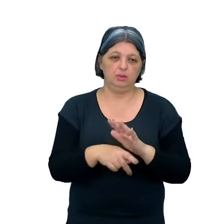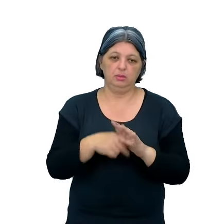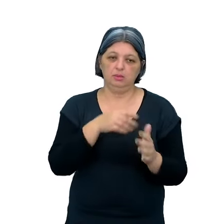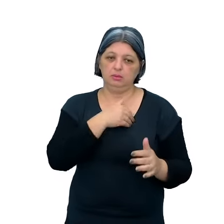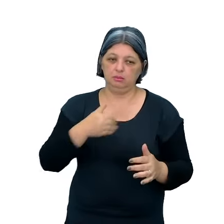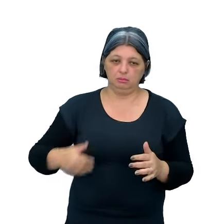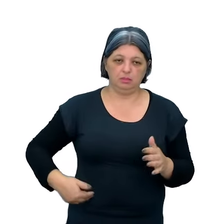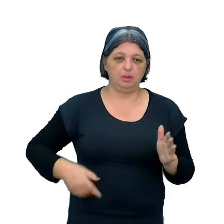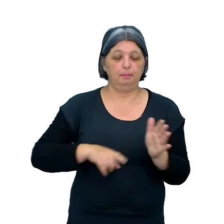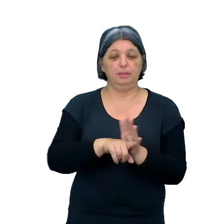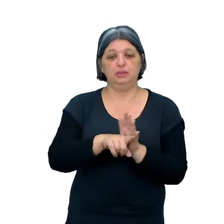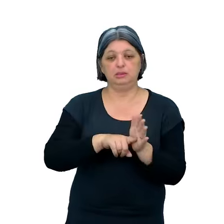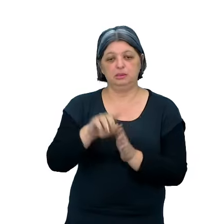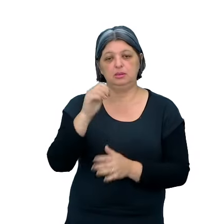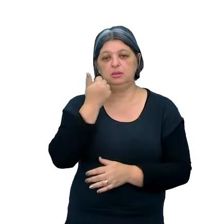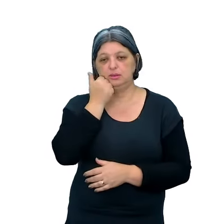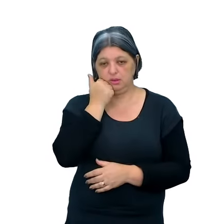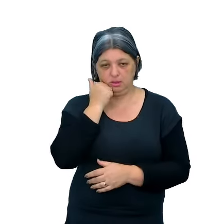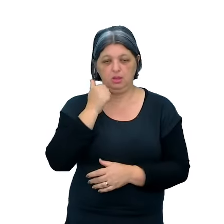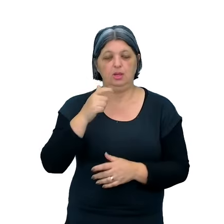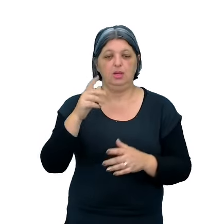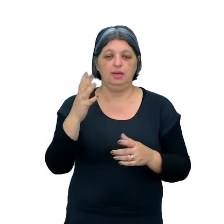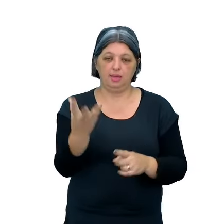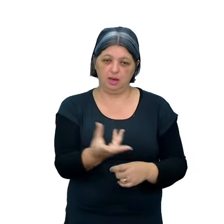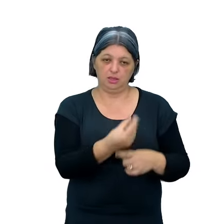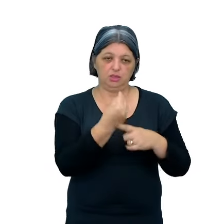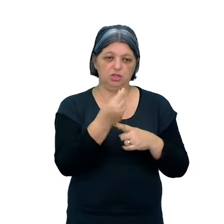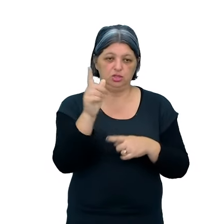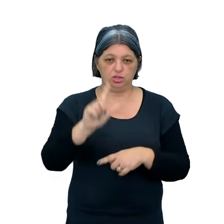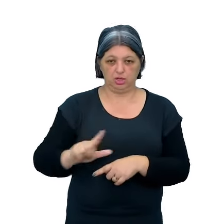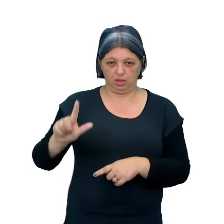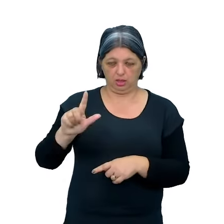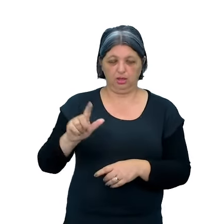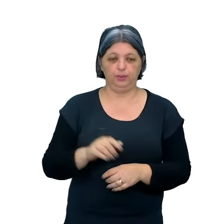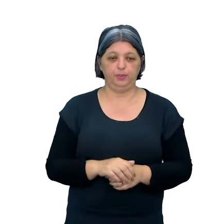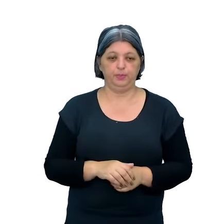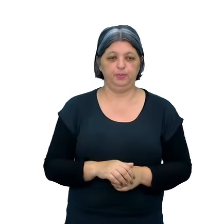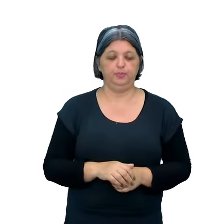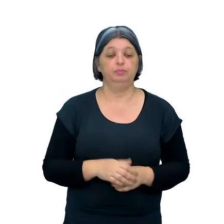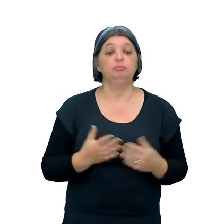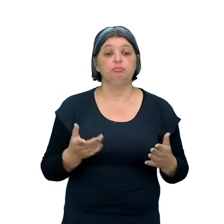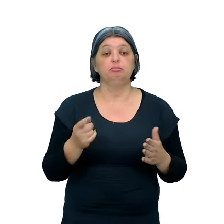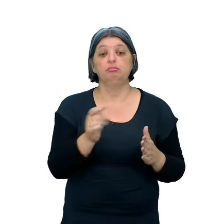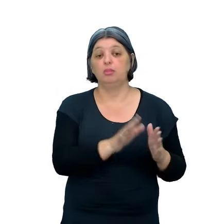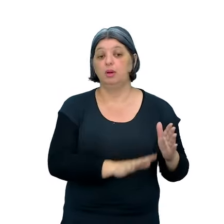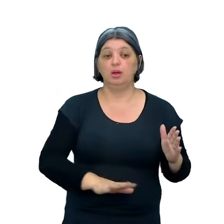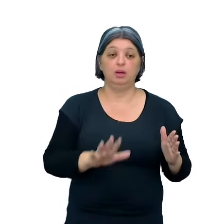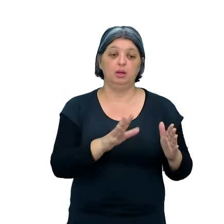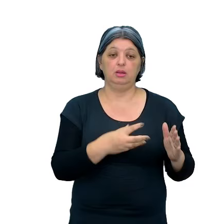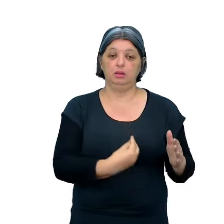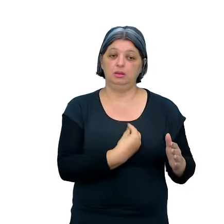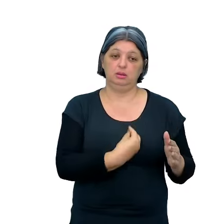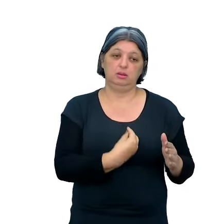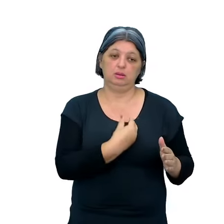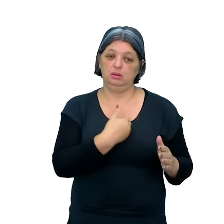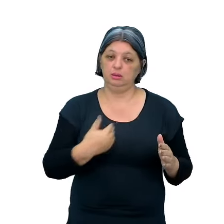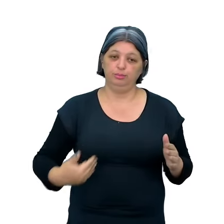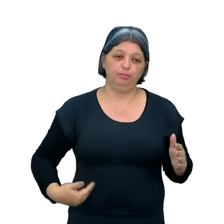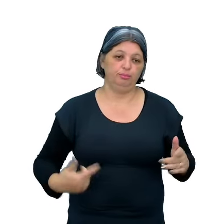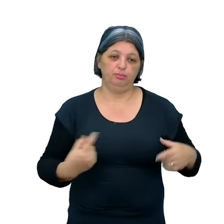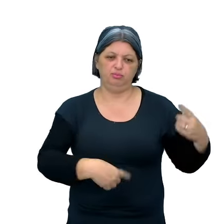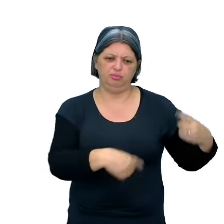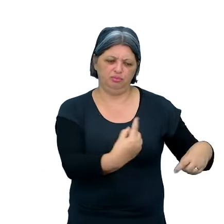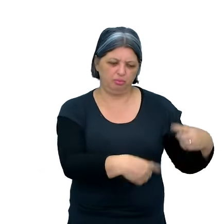e artístico-literário. Quando nós pensamos em textos do campo da vida pública, então nós estamos pensando